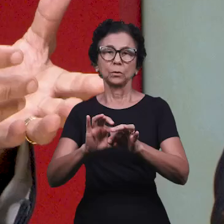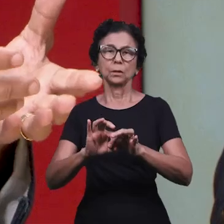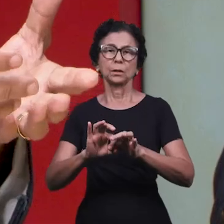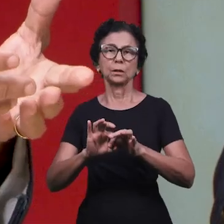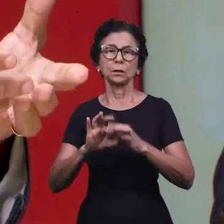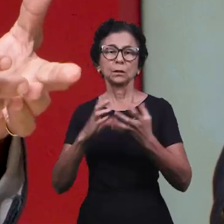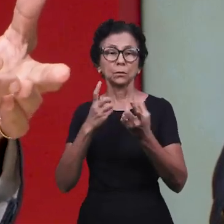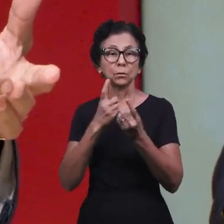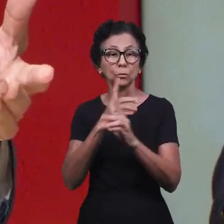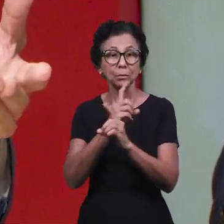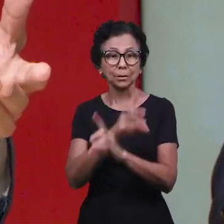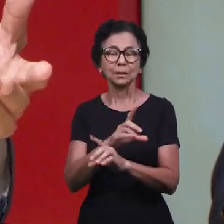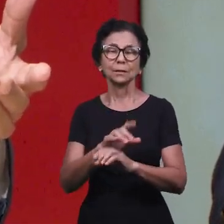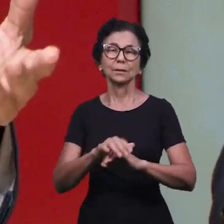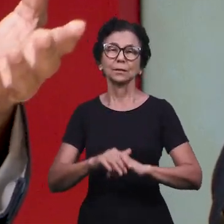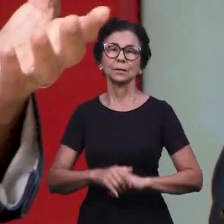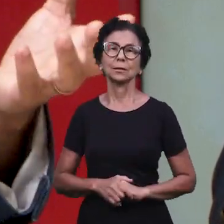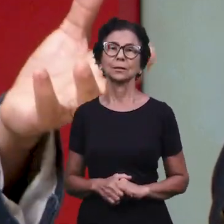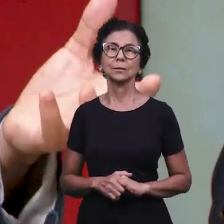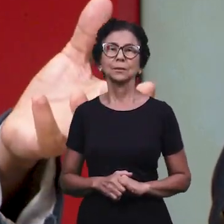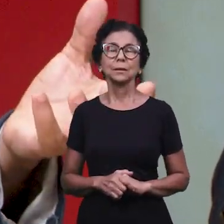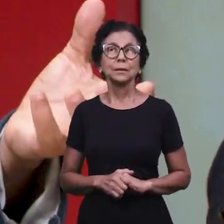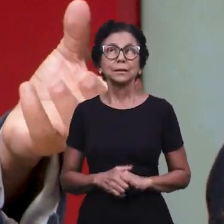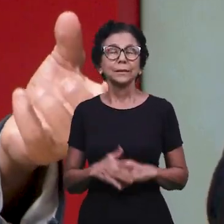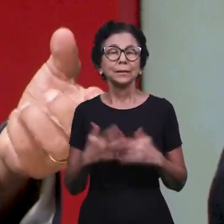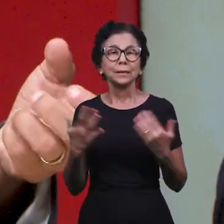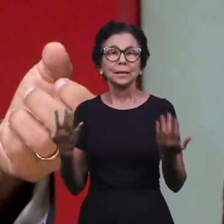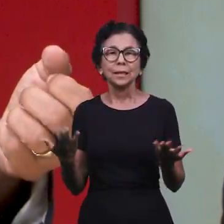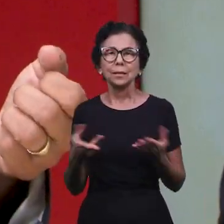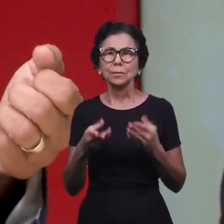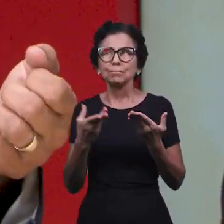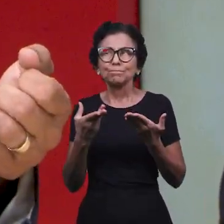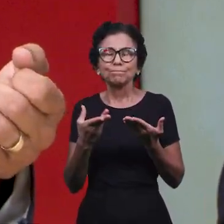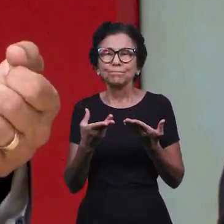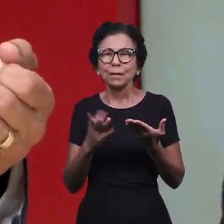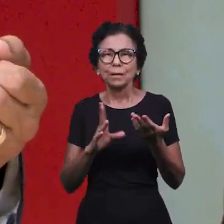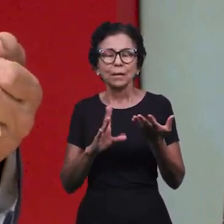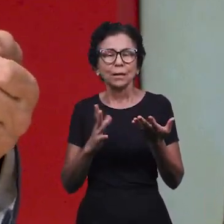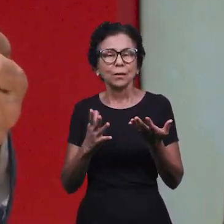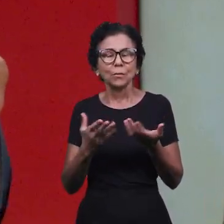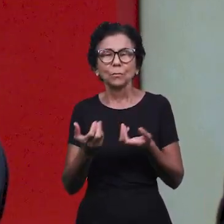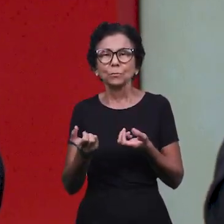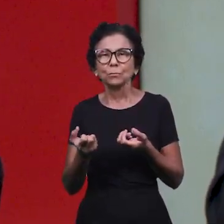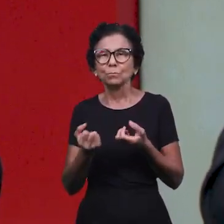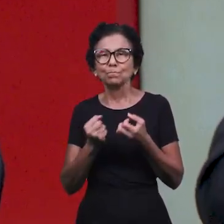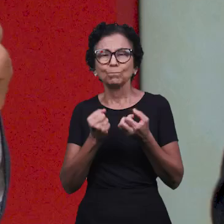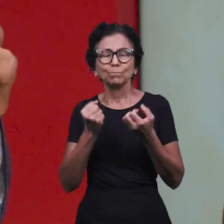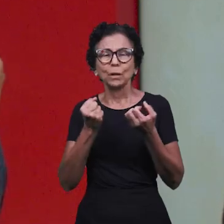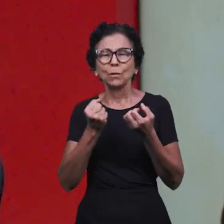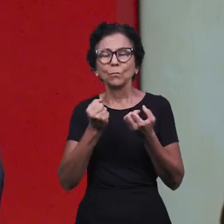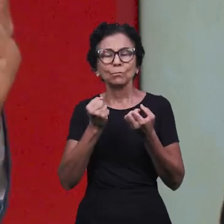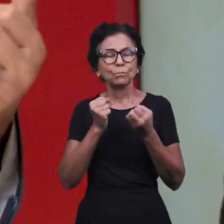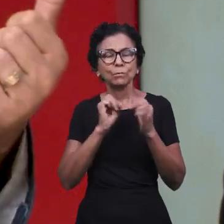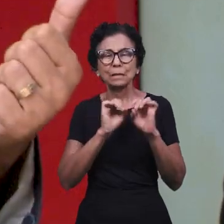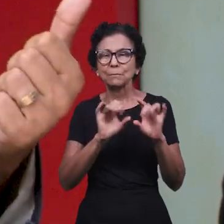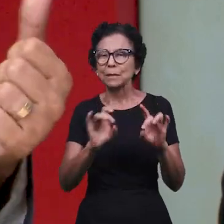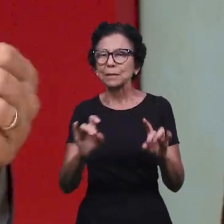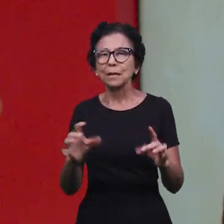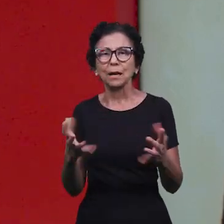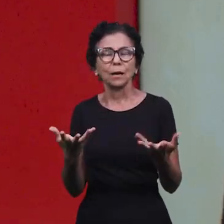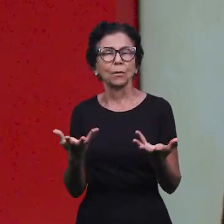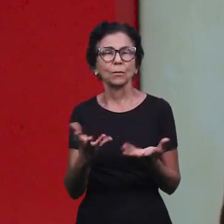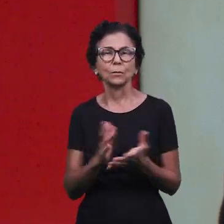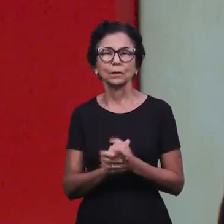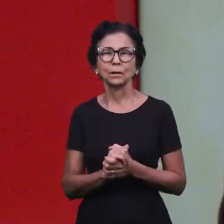doutrina. Isso, sim, é um tesouro desta obra, é a doutrina, né? O que mais traz um impacto. Estava conversando com o